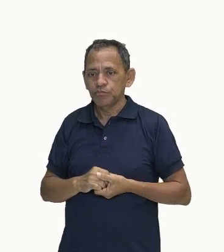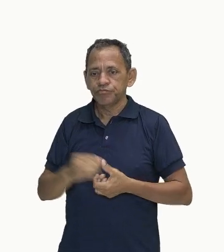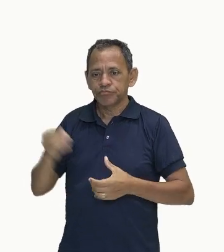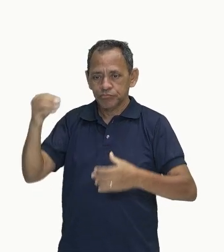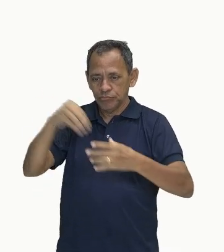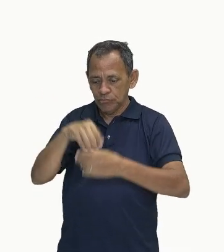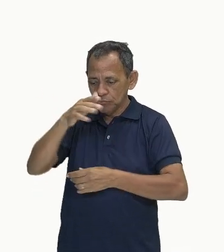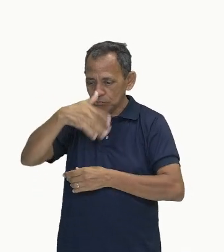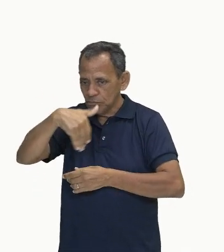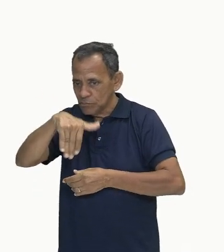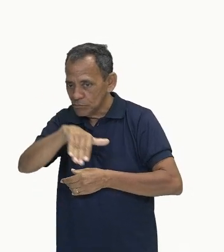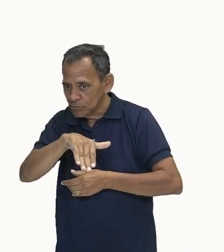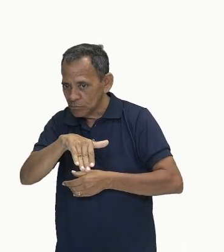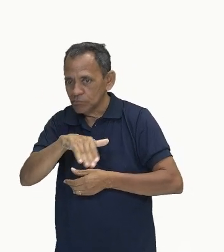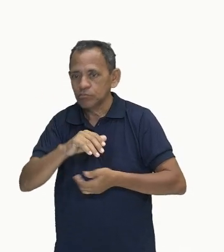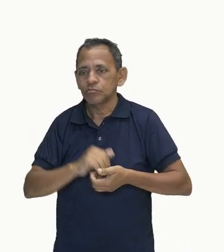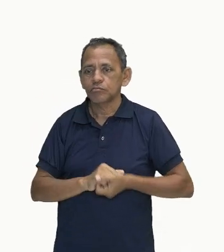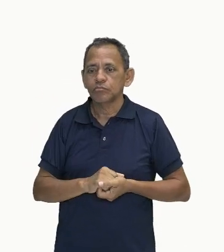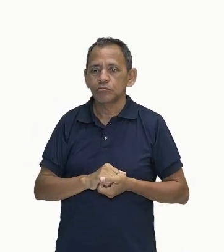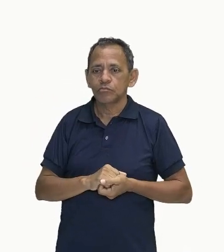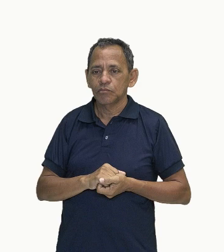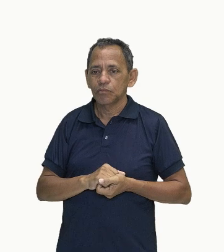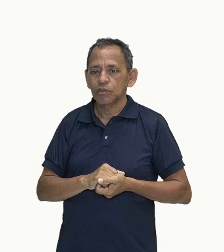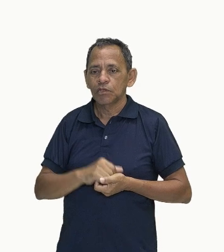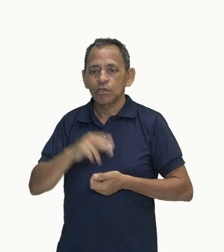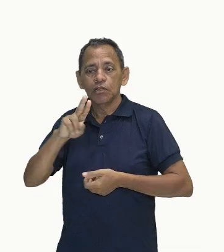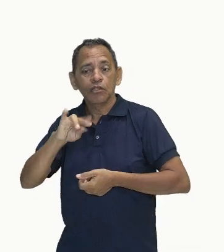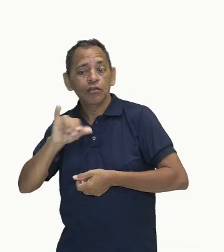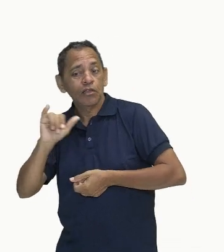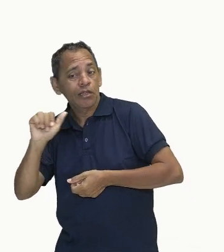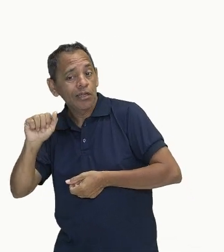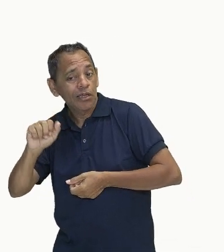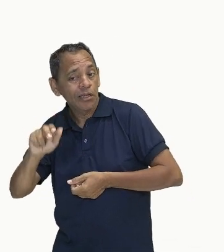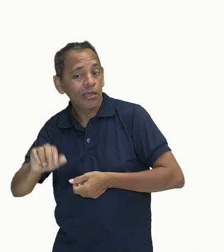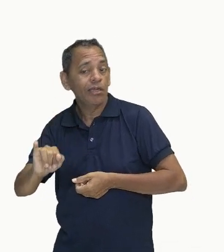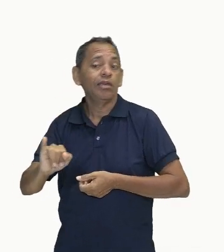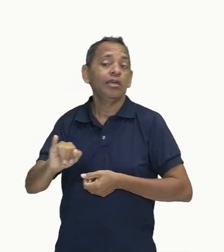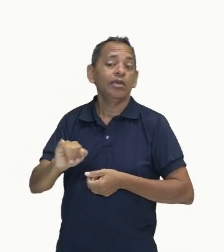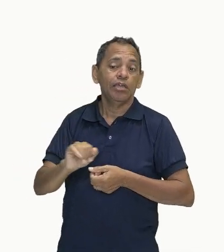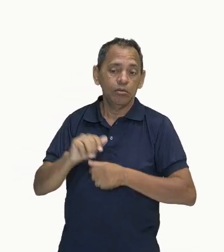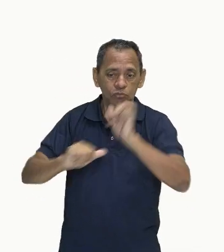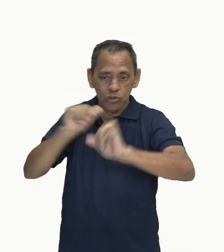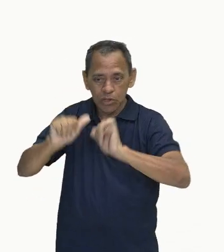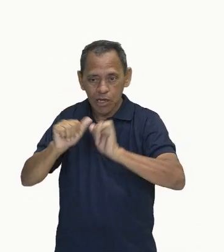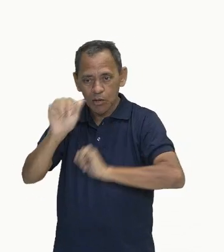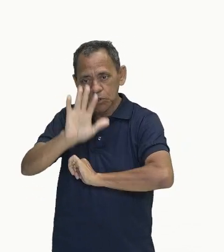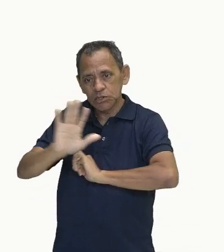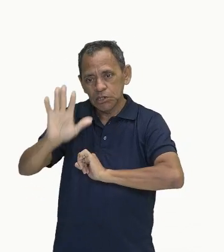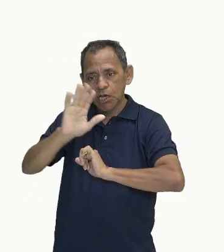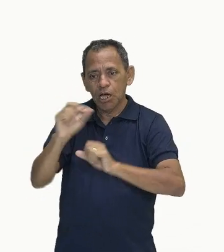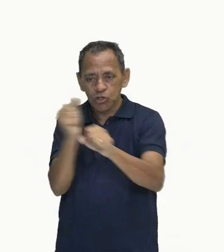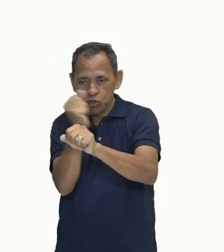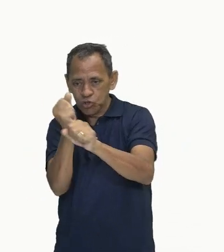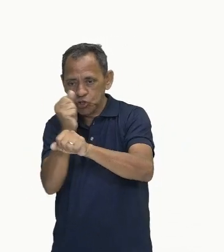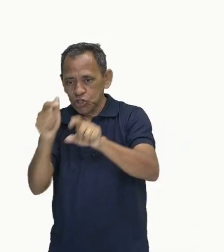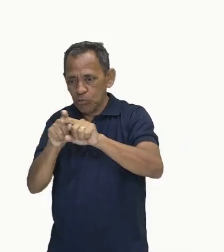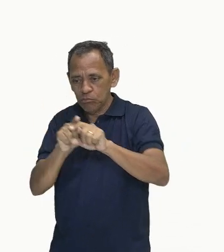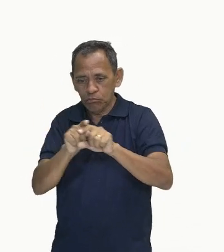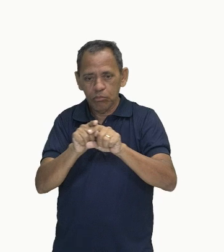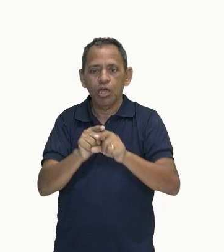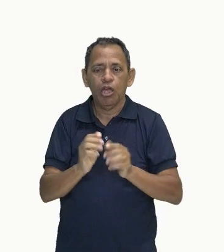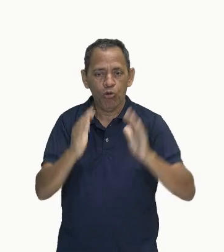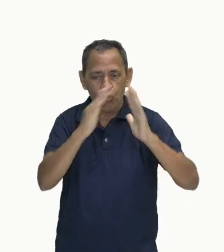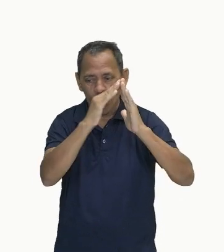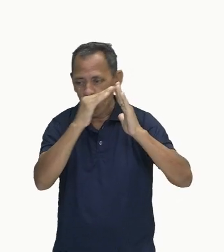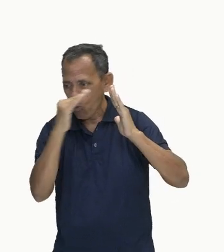colocados ali no meio rural, aquilo vai modificar a paisagem, né? Construir também os armazéns para armazenar o